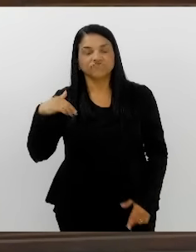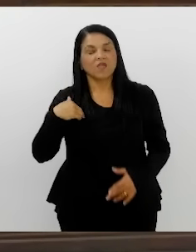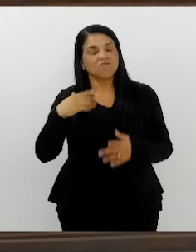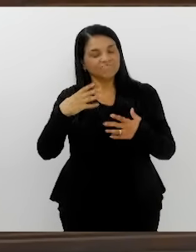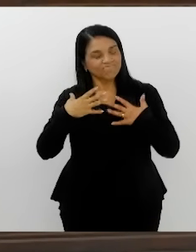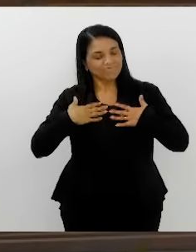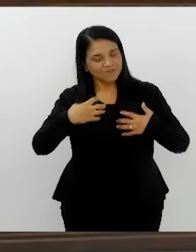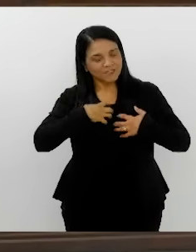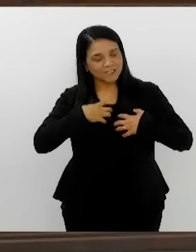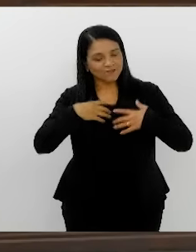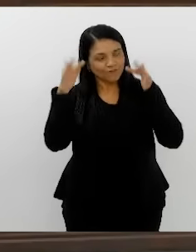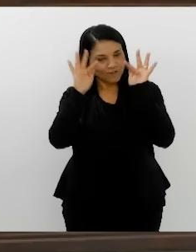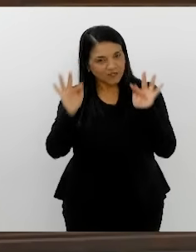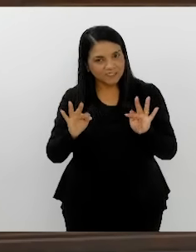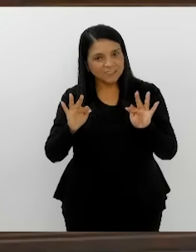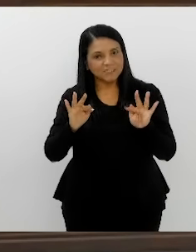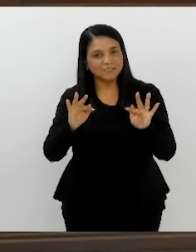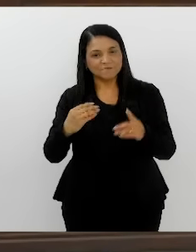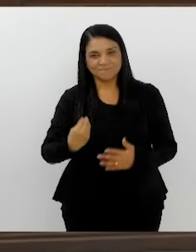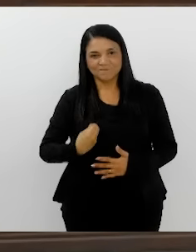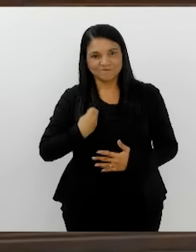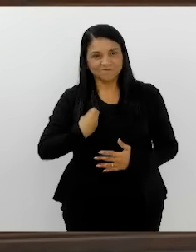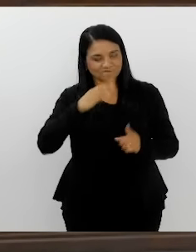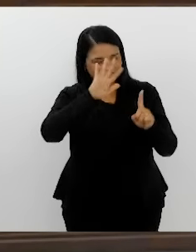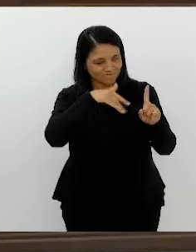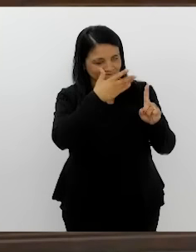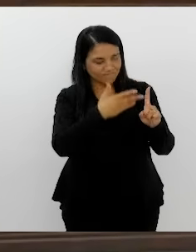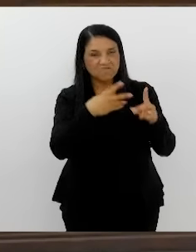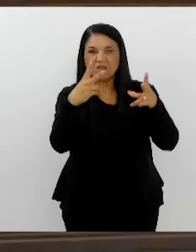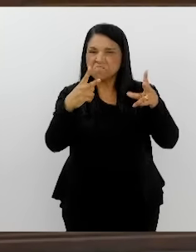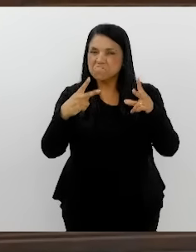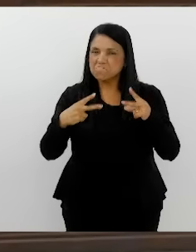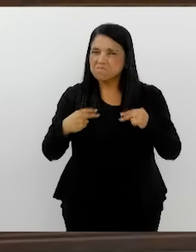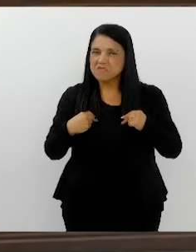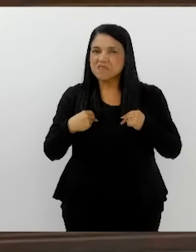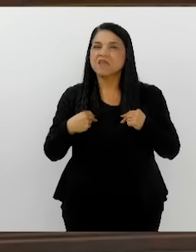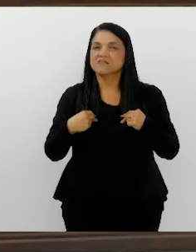vida, porque ele merece todas